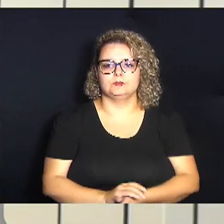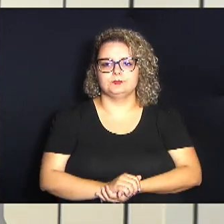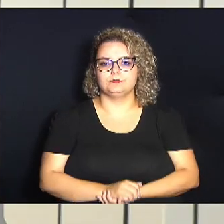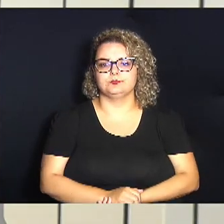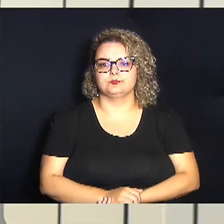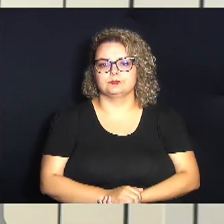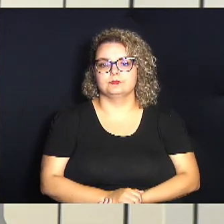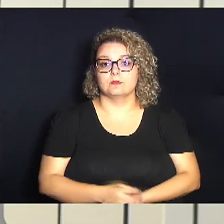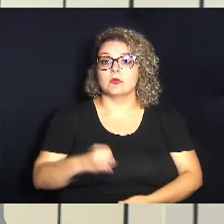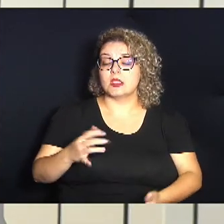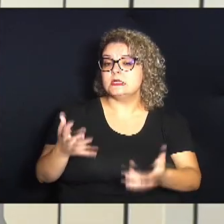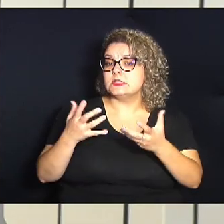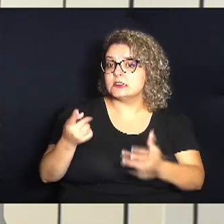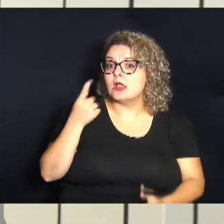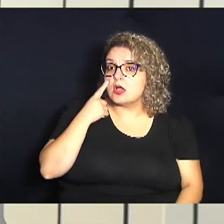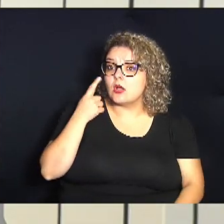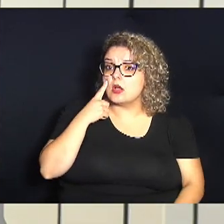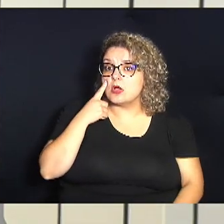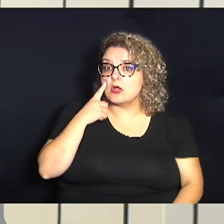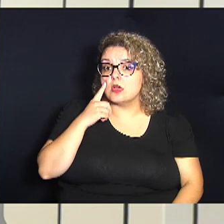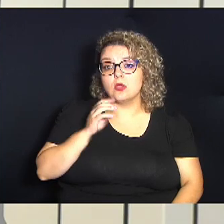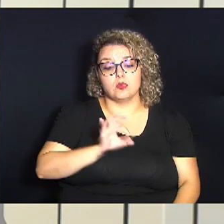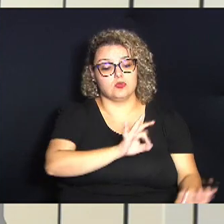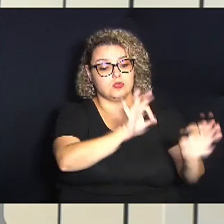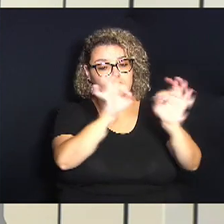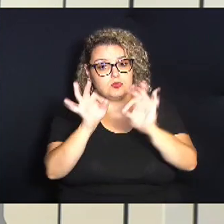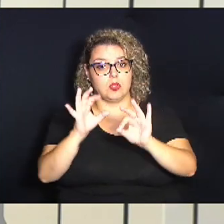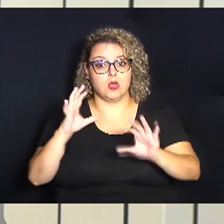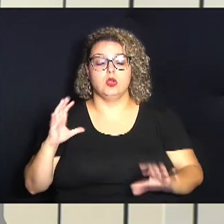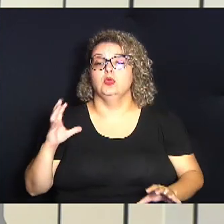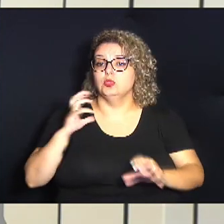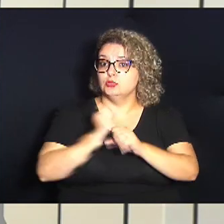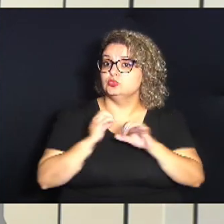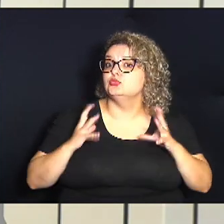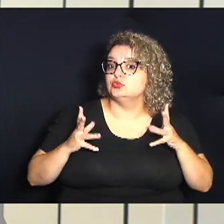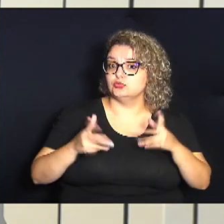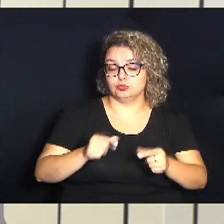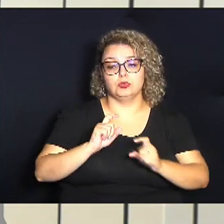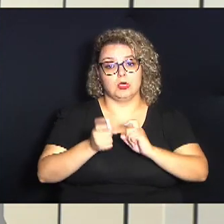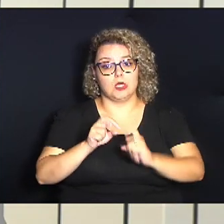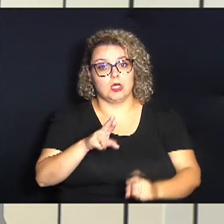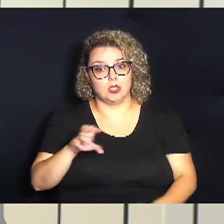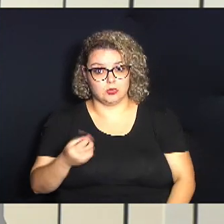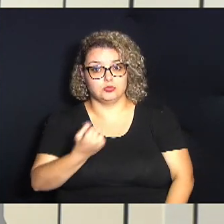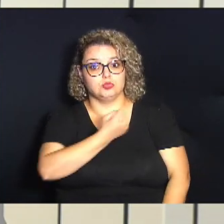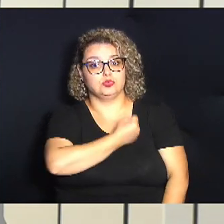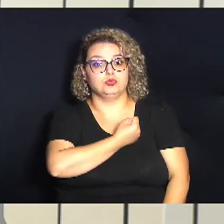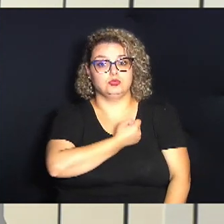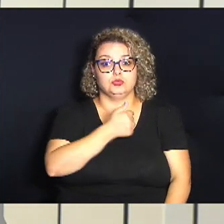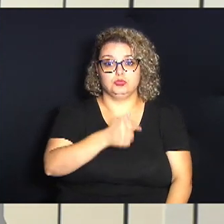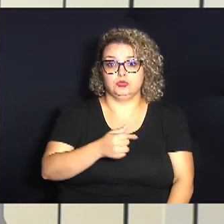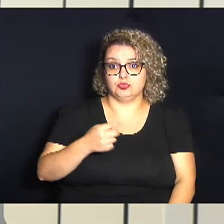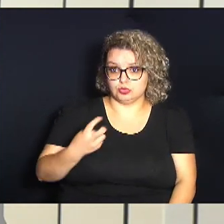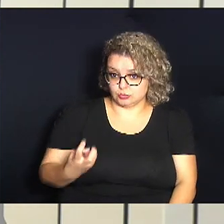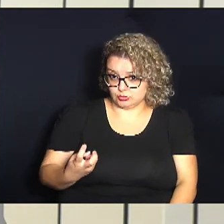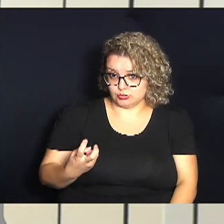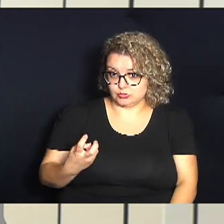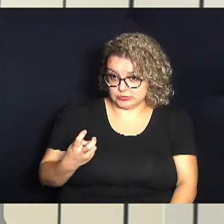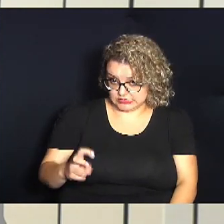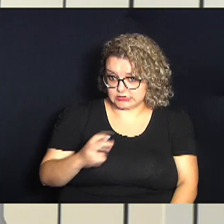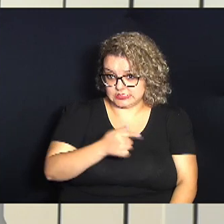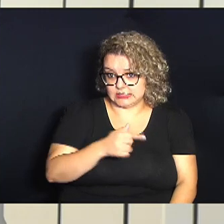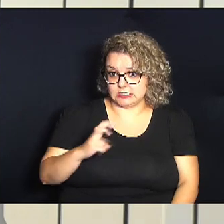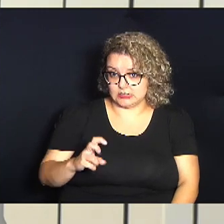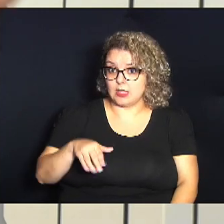Se você quiser rever ou assistir na íntegra a reunião ordinária de número 75, às mais de